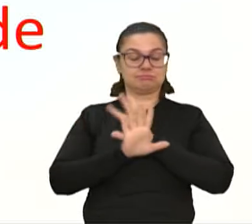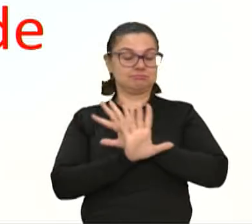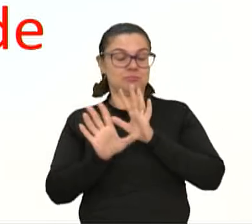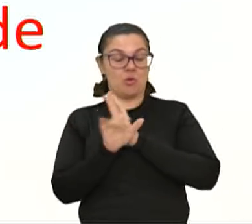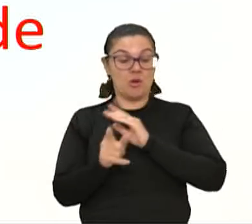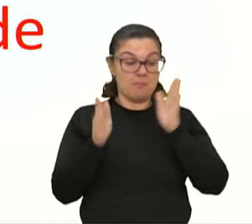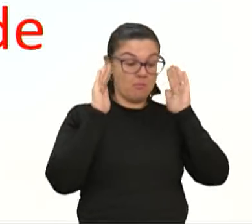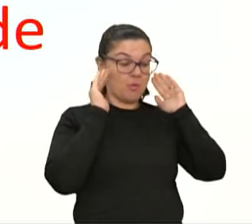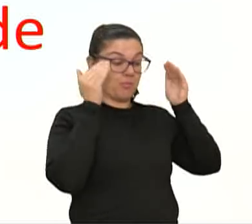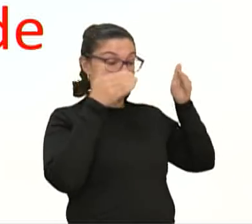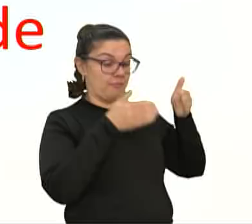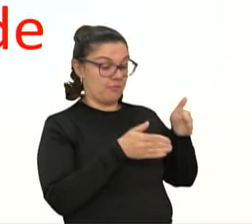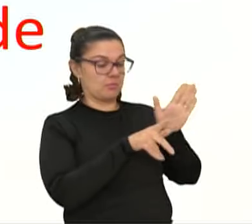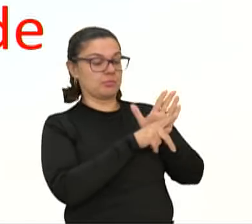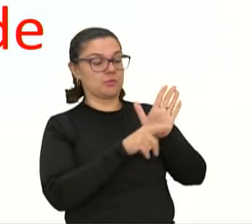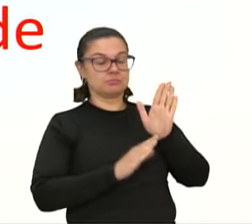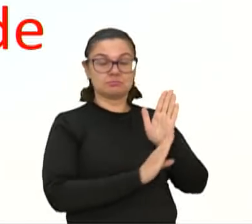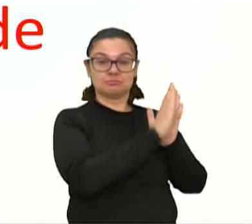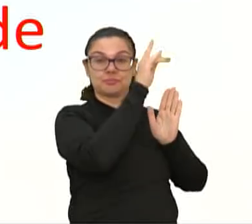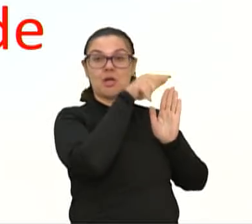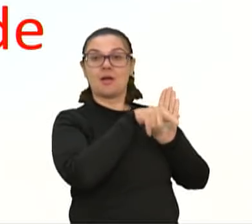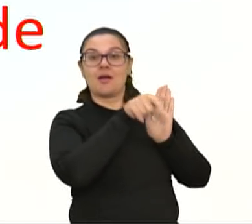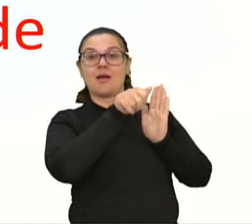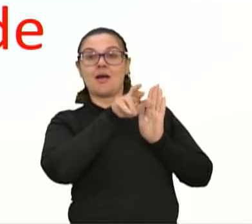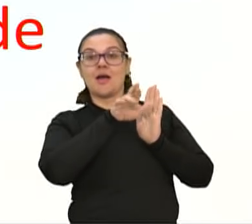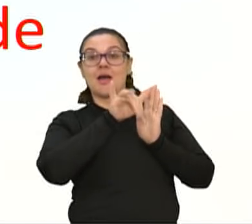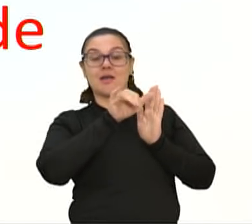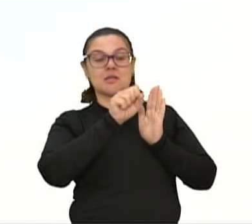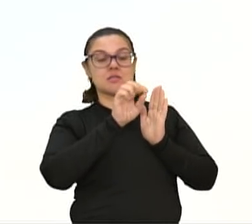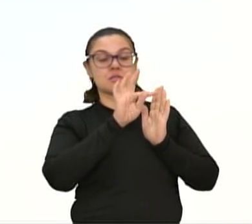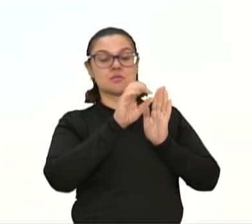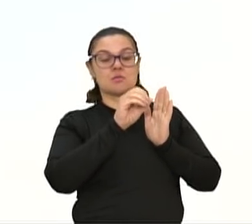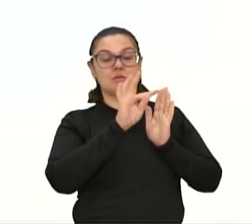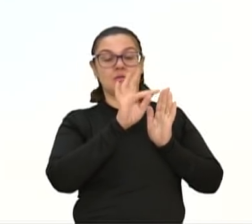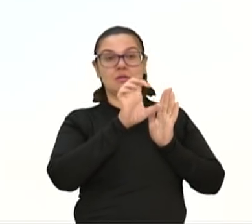seguidor de Aristóteles. Para ele só interessava Aristóteles.